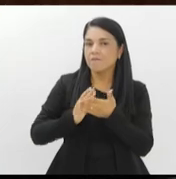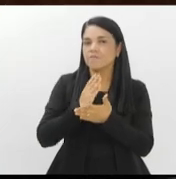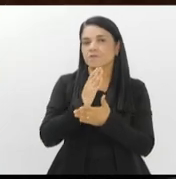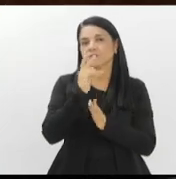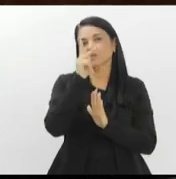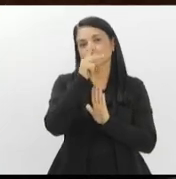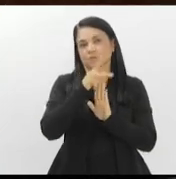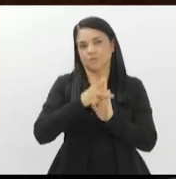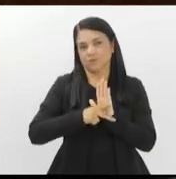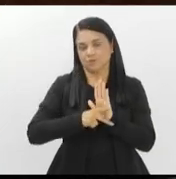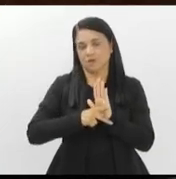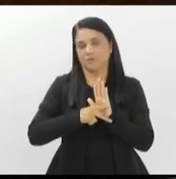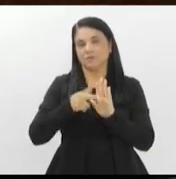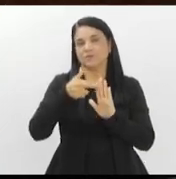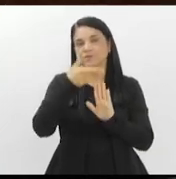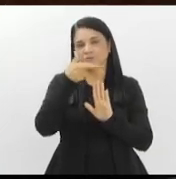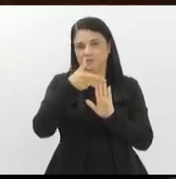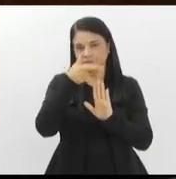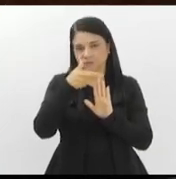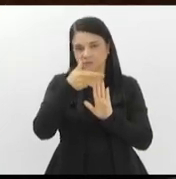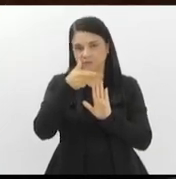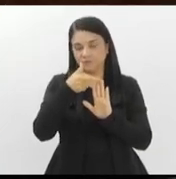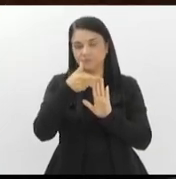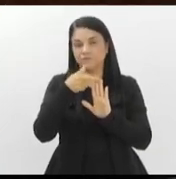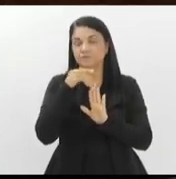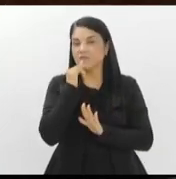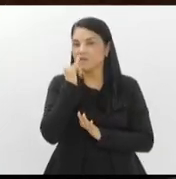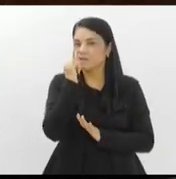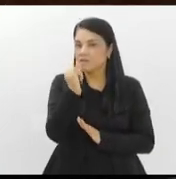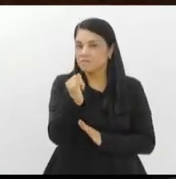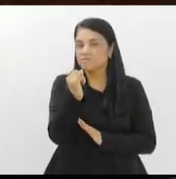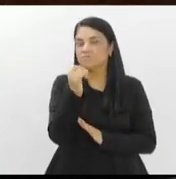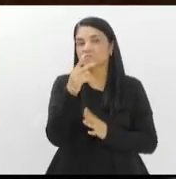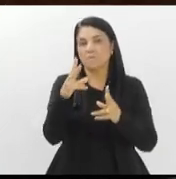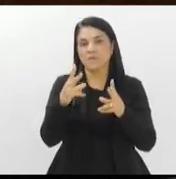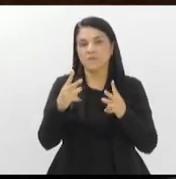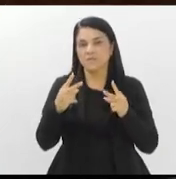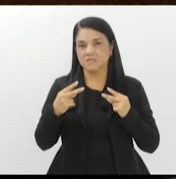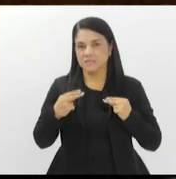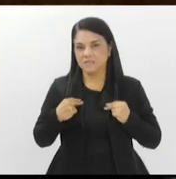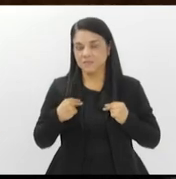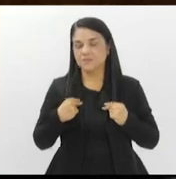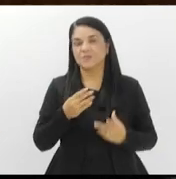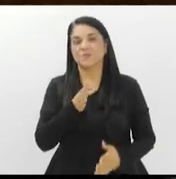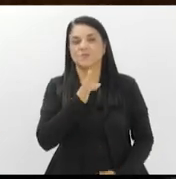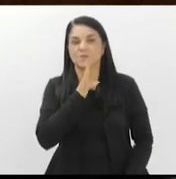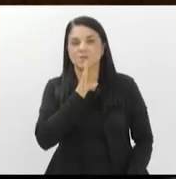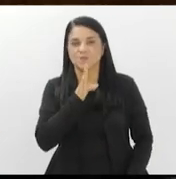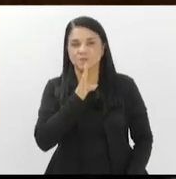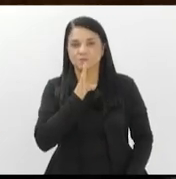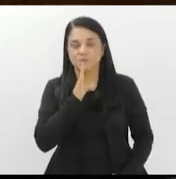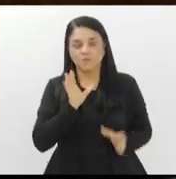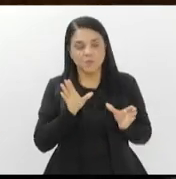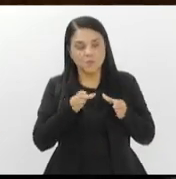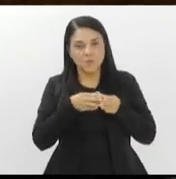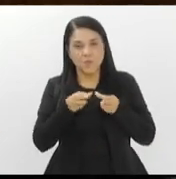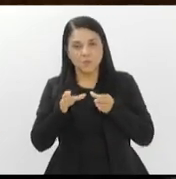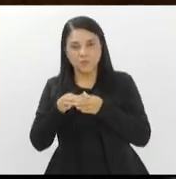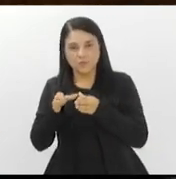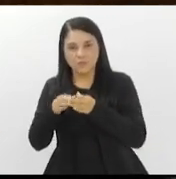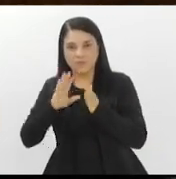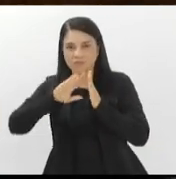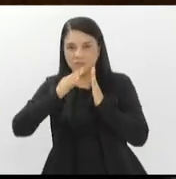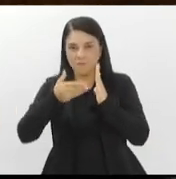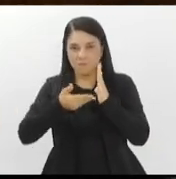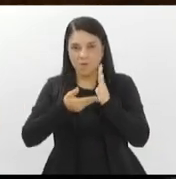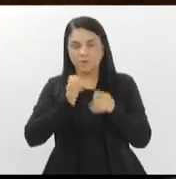seu projeto de resolução e dizer que é super merecido esse reconhecimento às comunidades quilombolas aqui